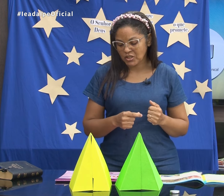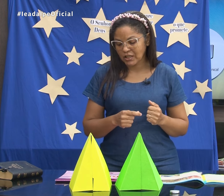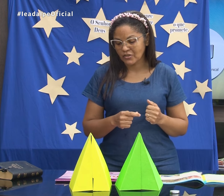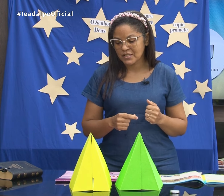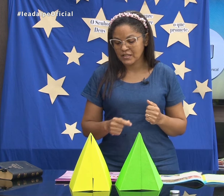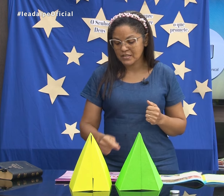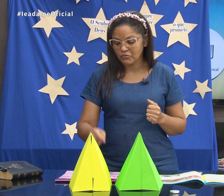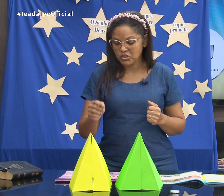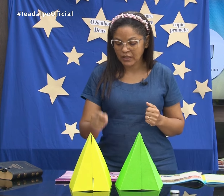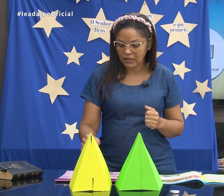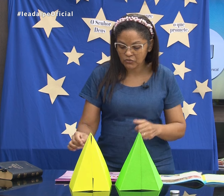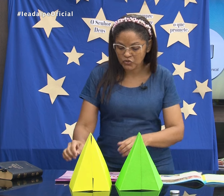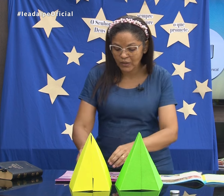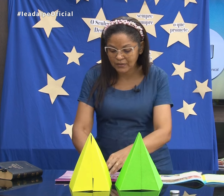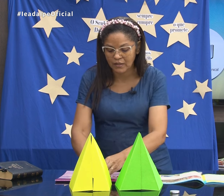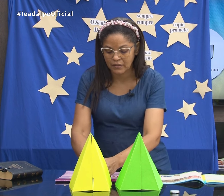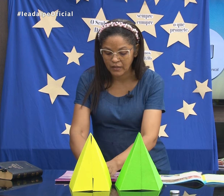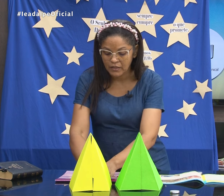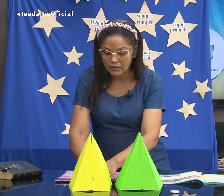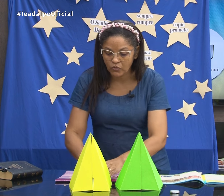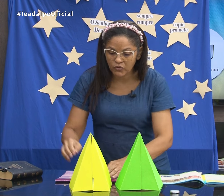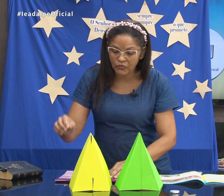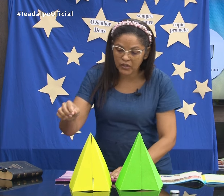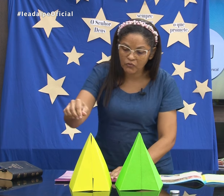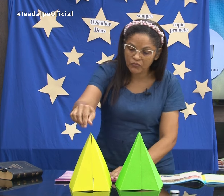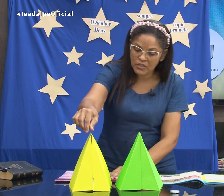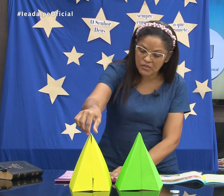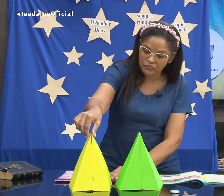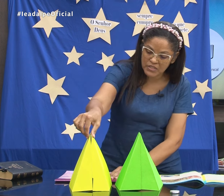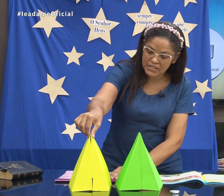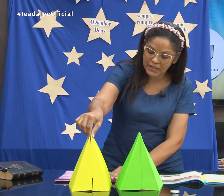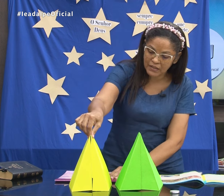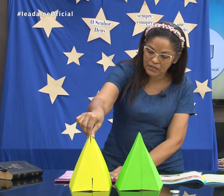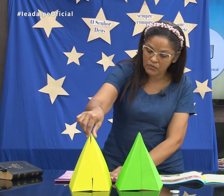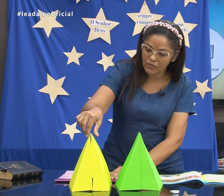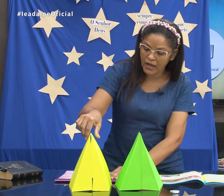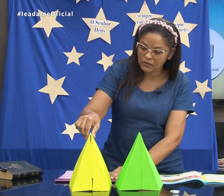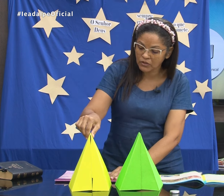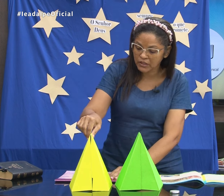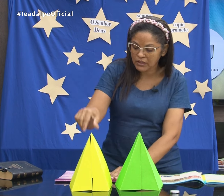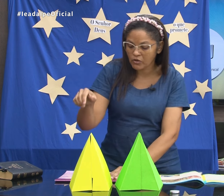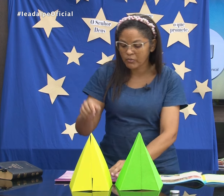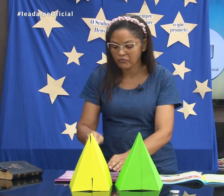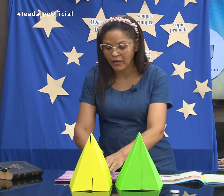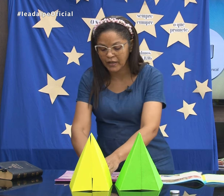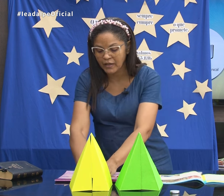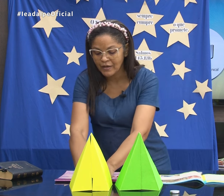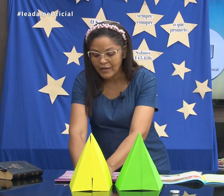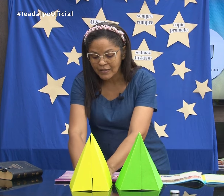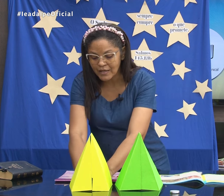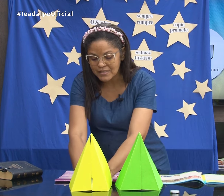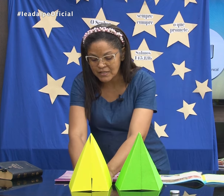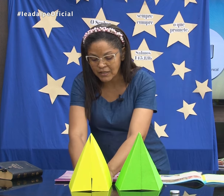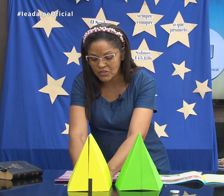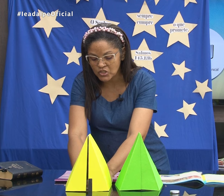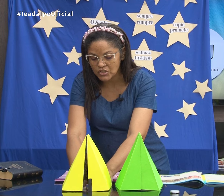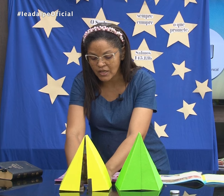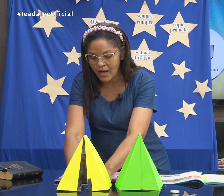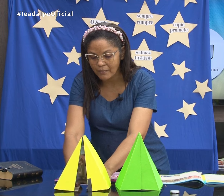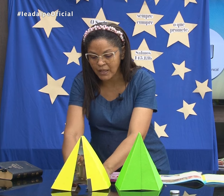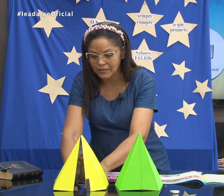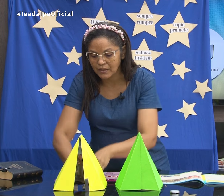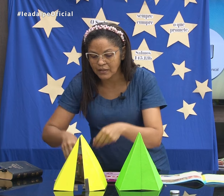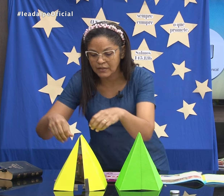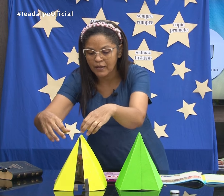imagem da Nossa lição está dentro de uma tenda Então o que foi que eu fiz eu fiz essa tenda com cartolina como eu falei e assim que a